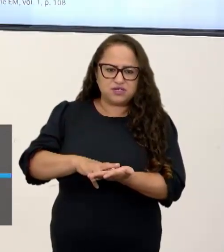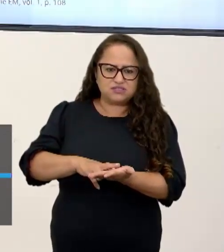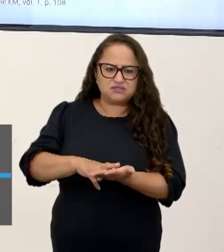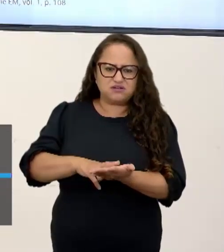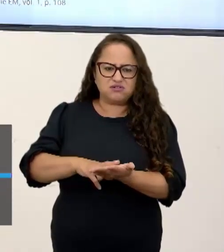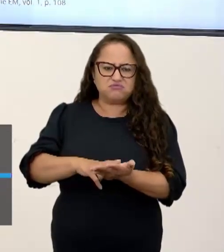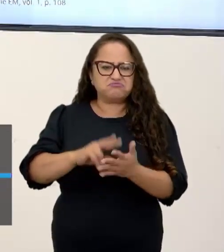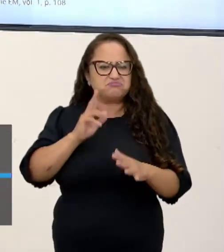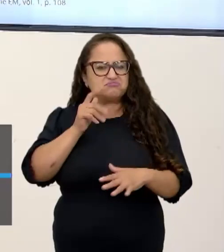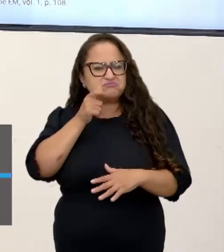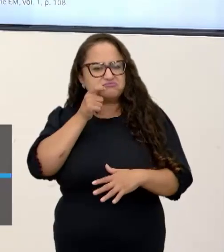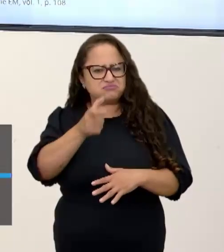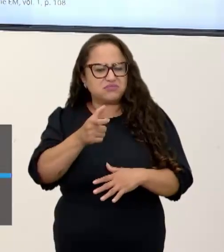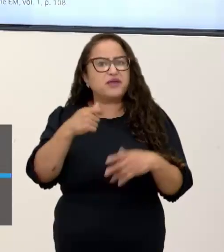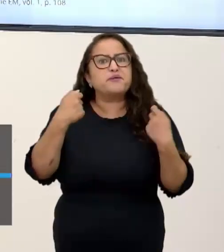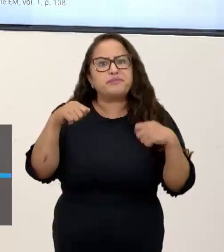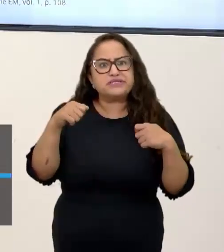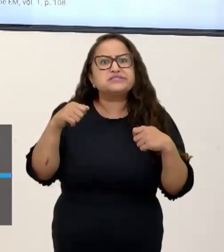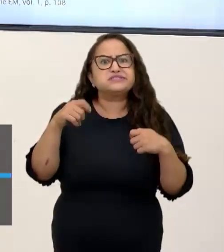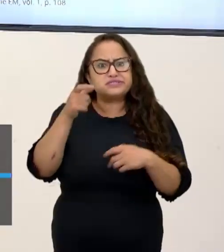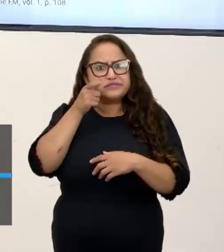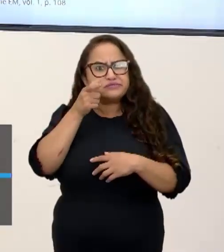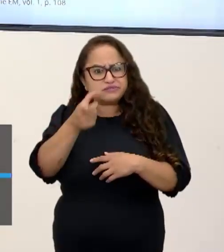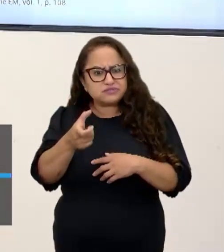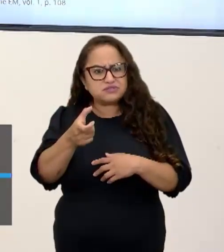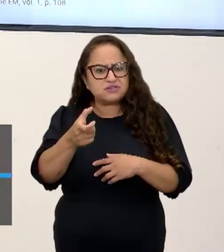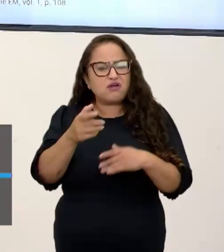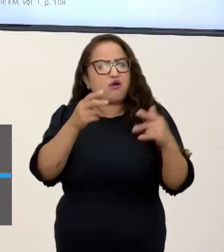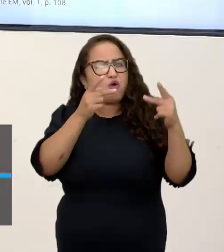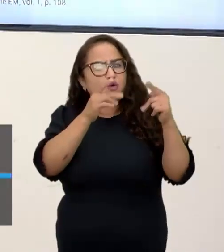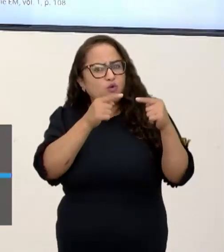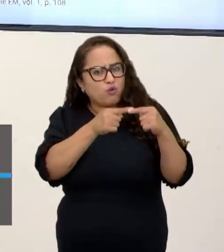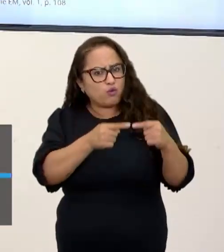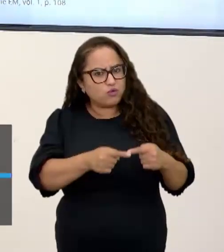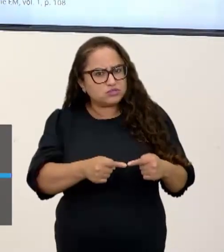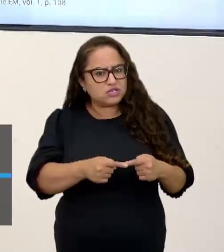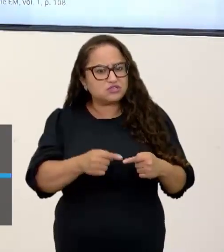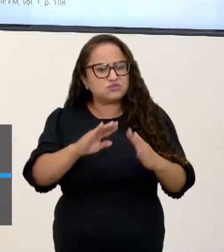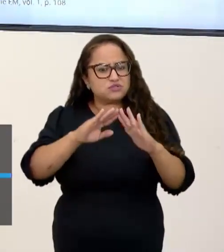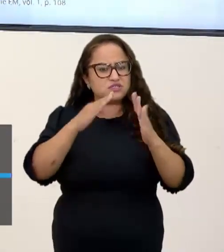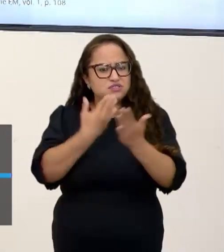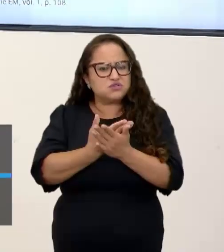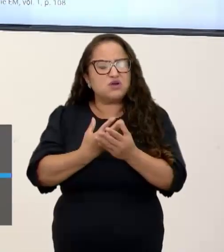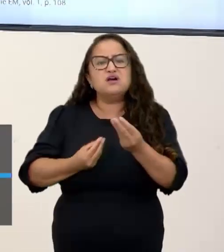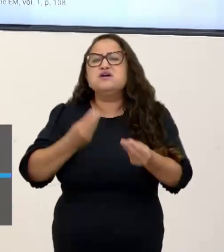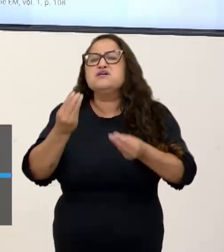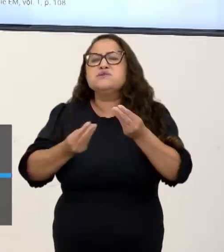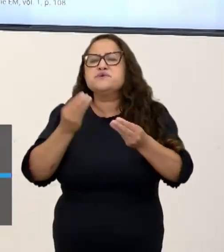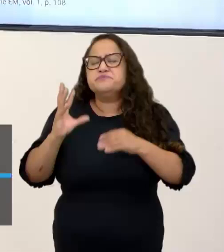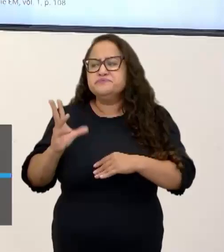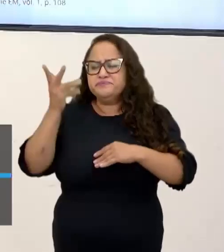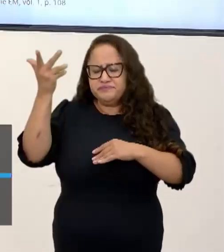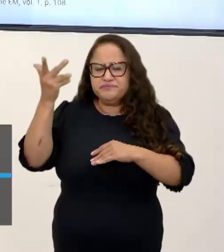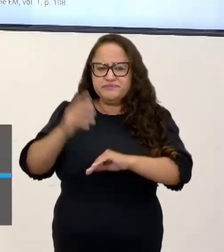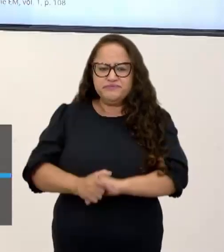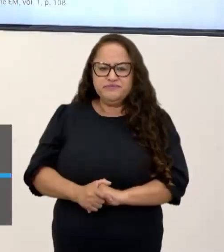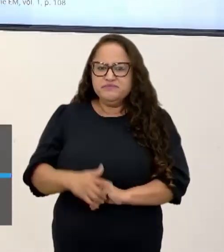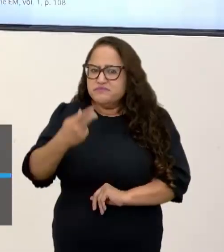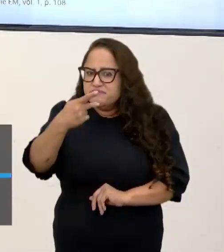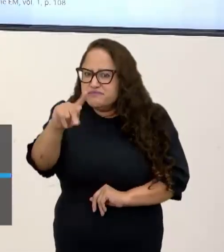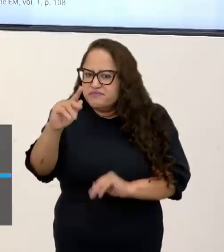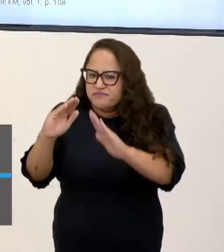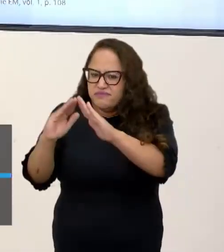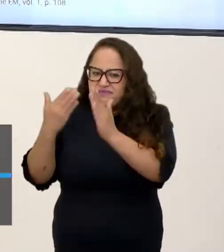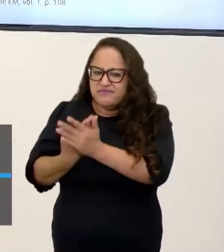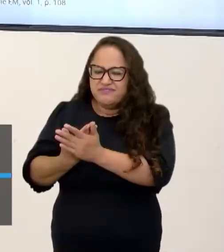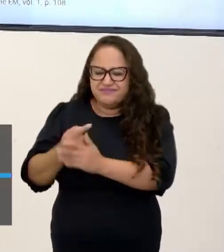as aulas. Então, tem que assistir a aula de recuperação. Entre em contato com a sua escola que eles vão explicar para você como que tá funcionando essa recuperação na sua escola.